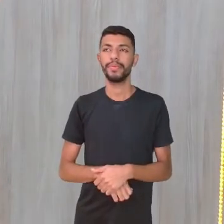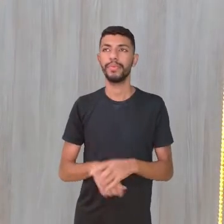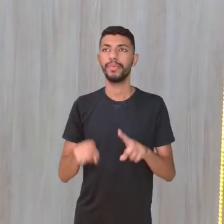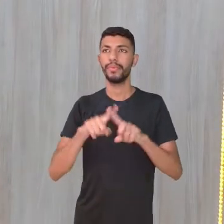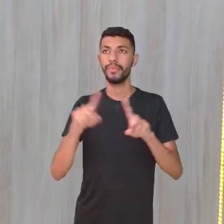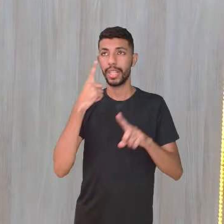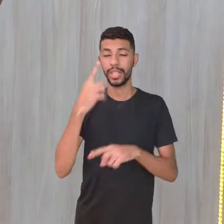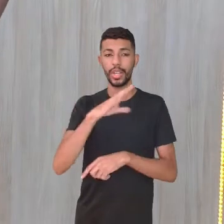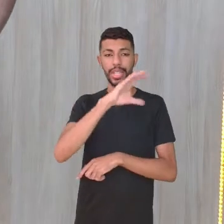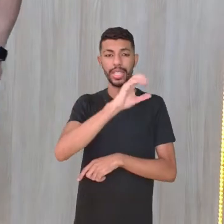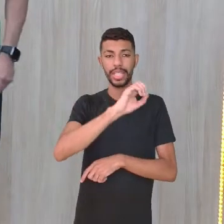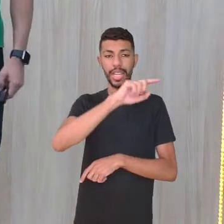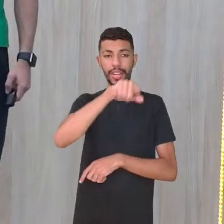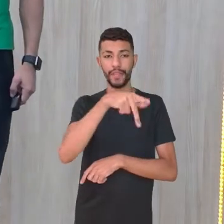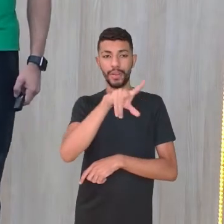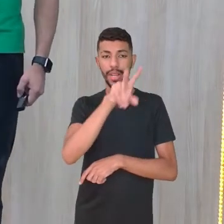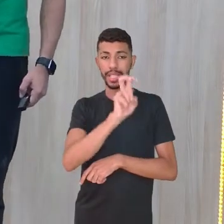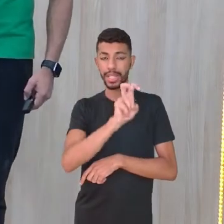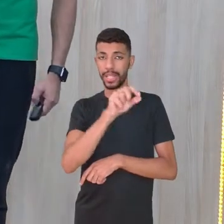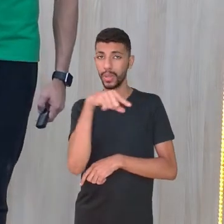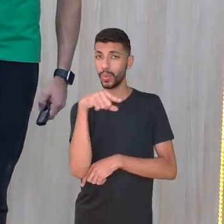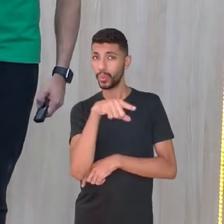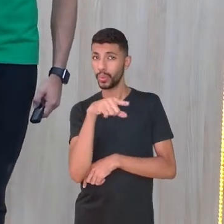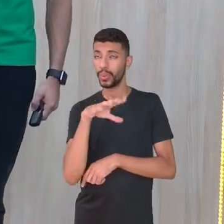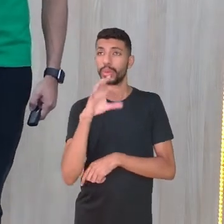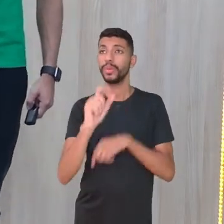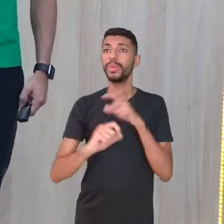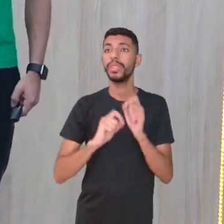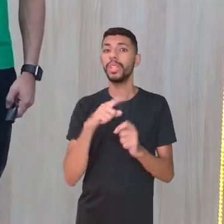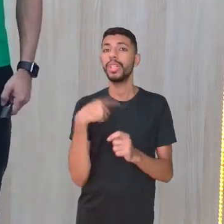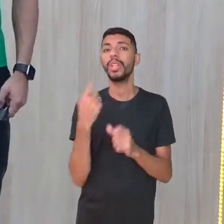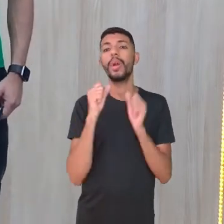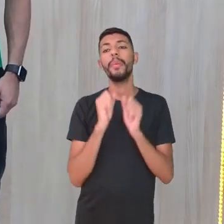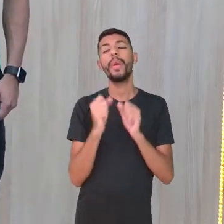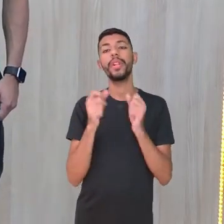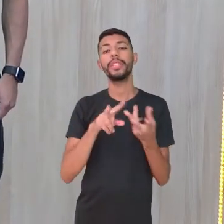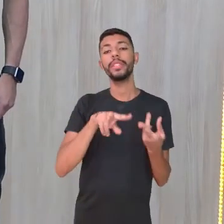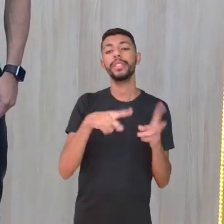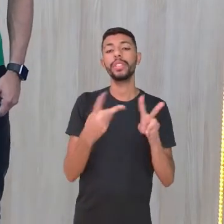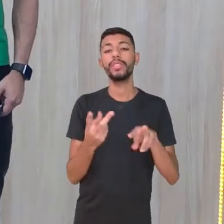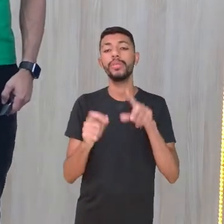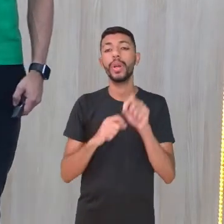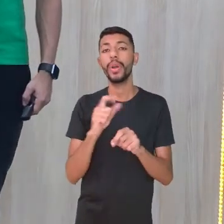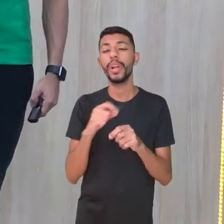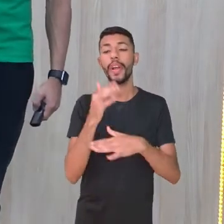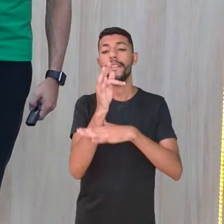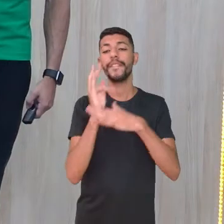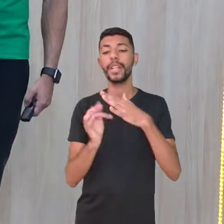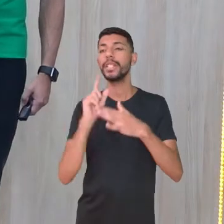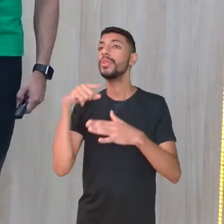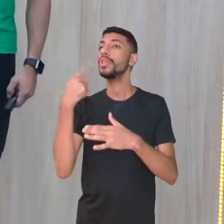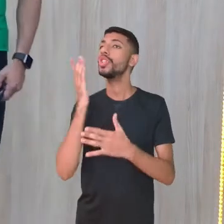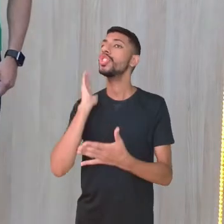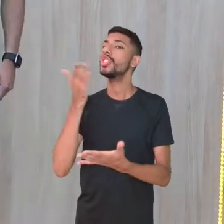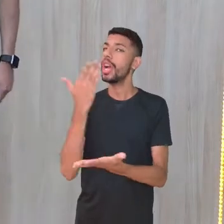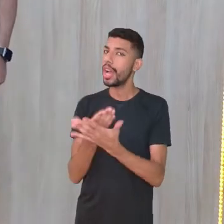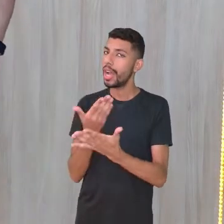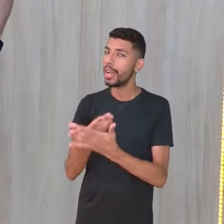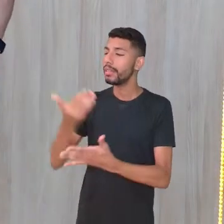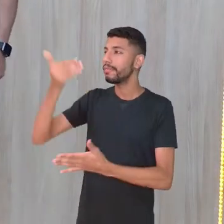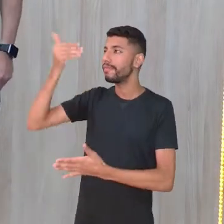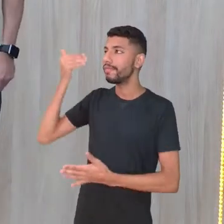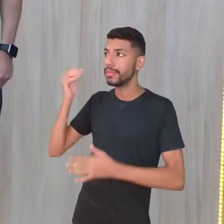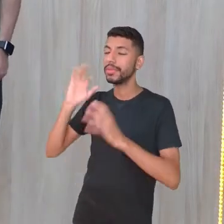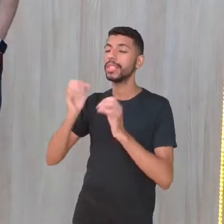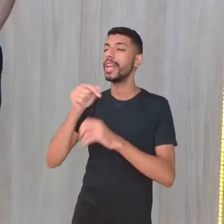esse 0,5 aí, a gente pode transformar ele em uma fração. E a gente já viu essa aula, tá? Se você